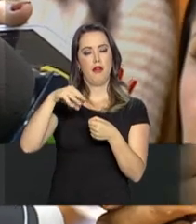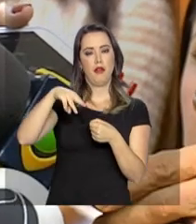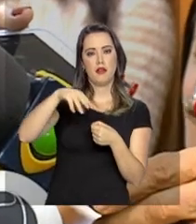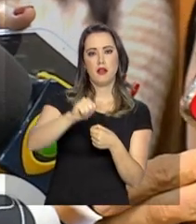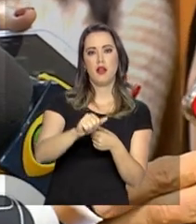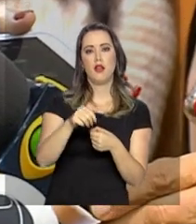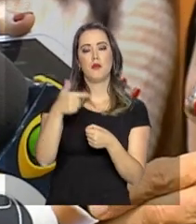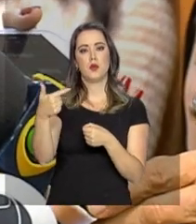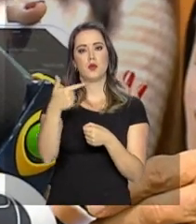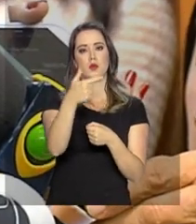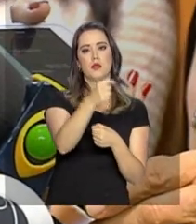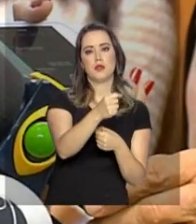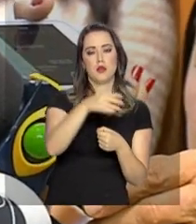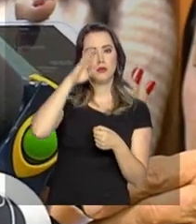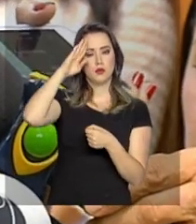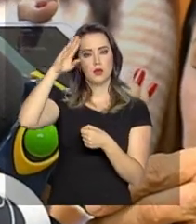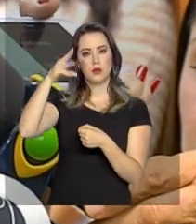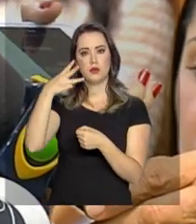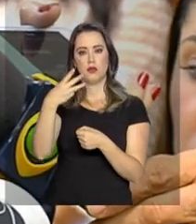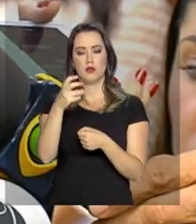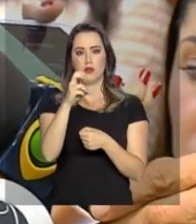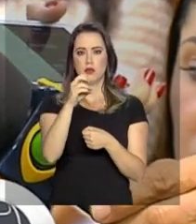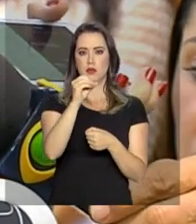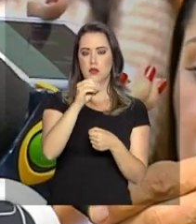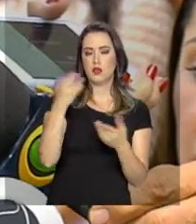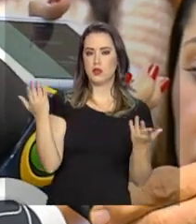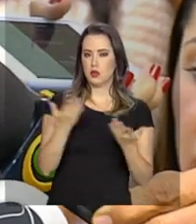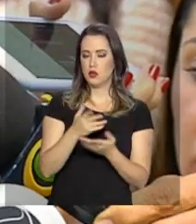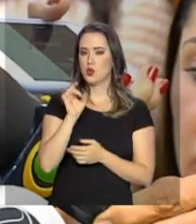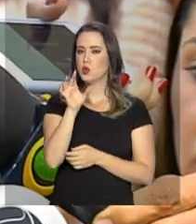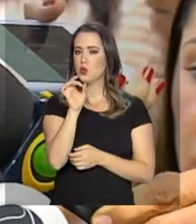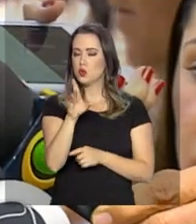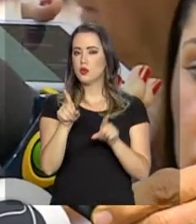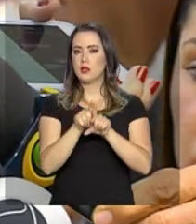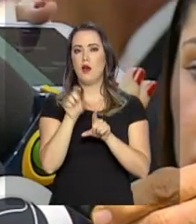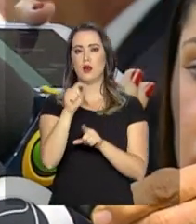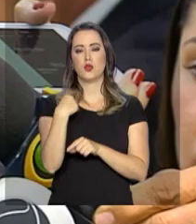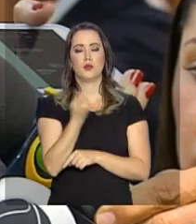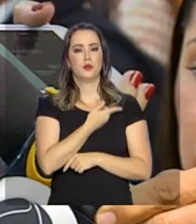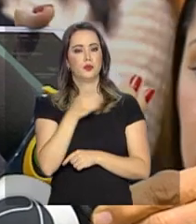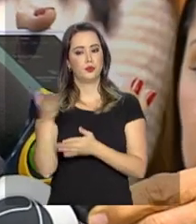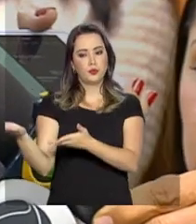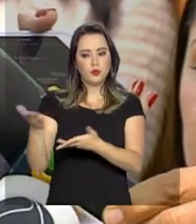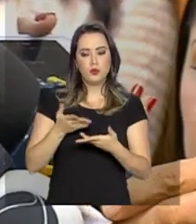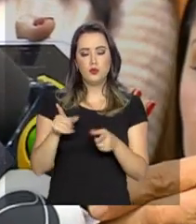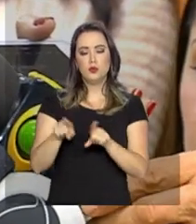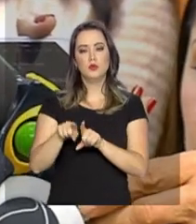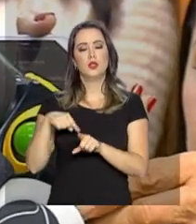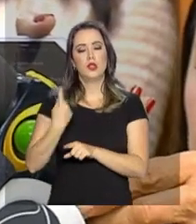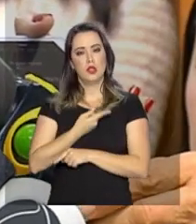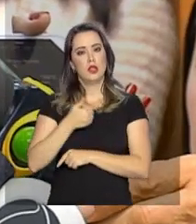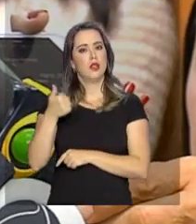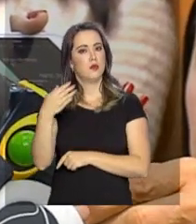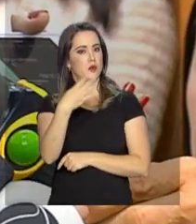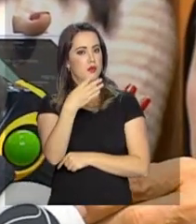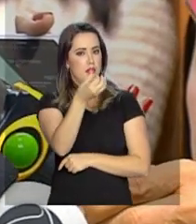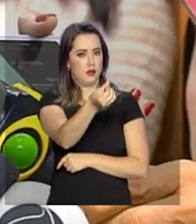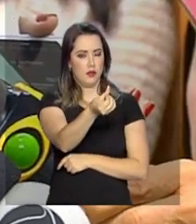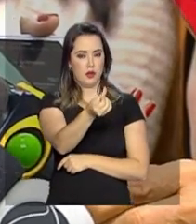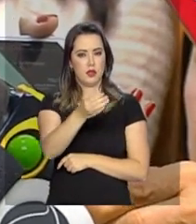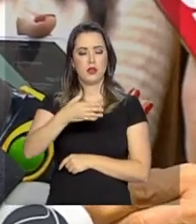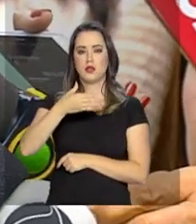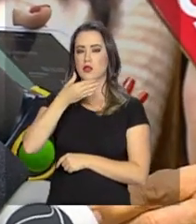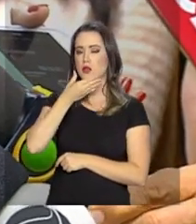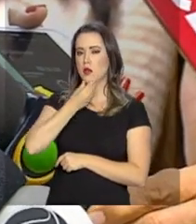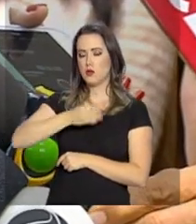temos 350 do total de 3 mil que nós temos no estado só na operação acolhida. Temos 146 homens da